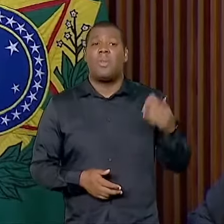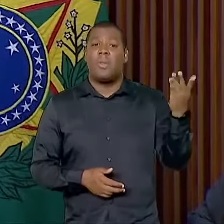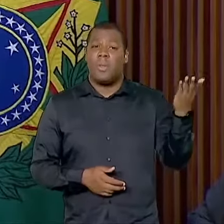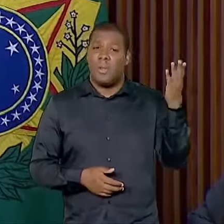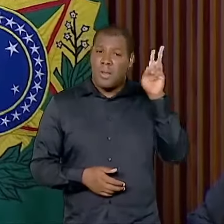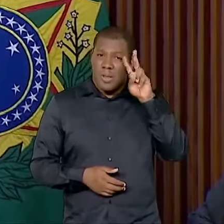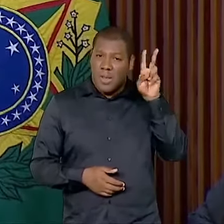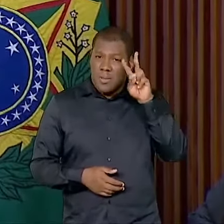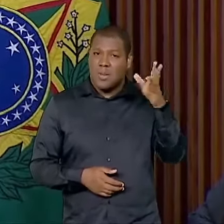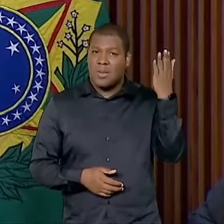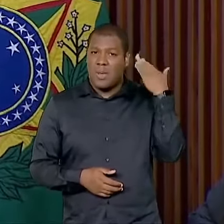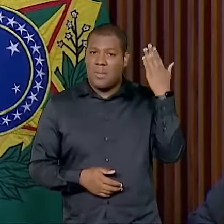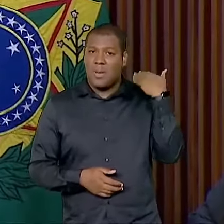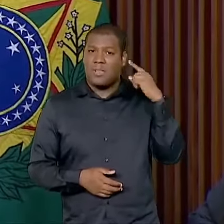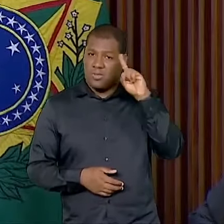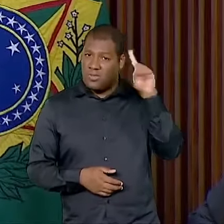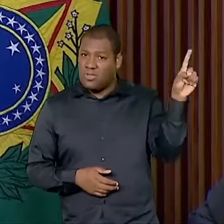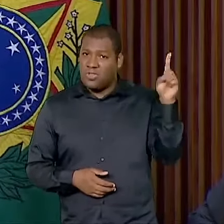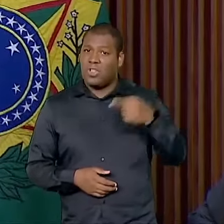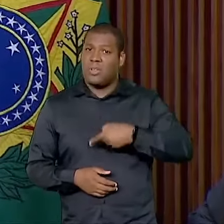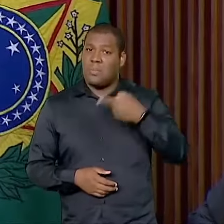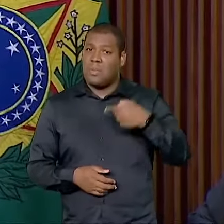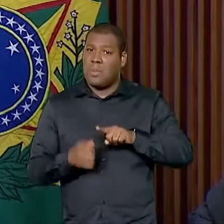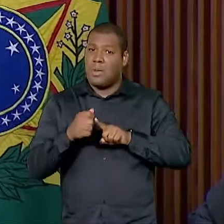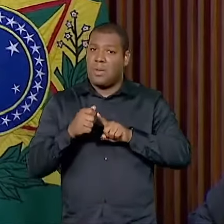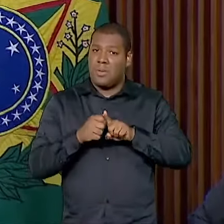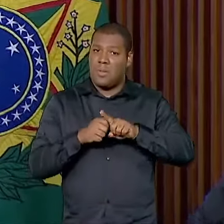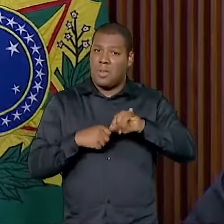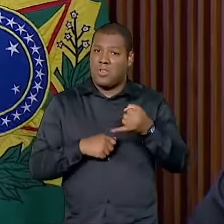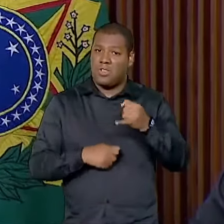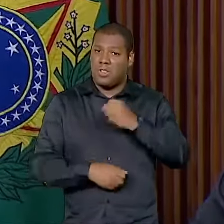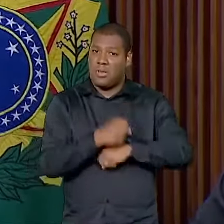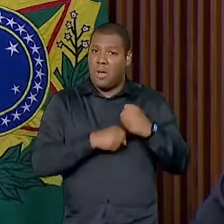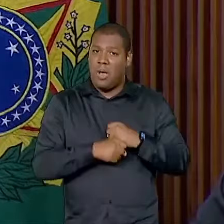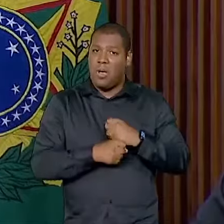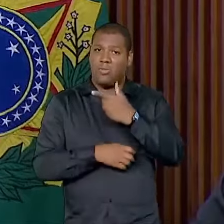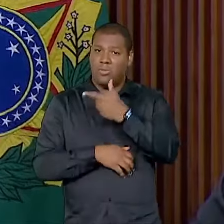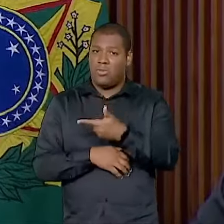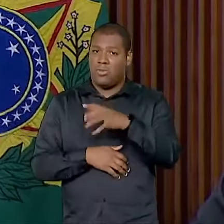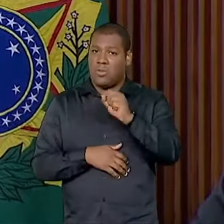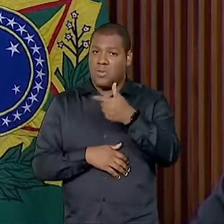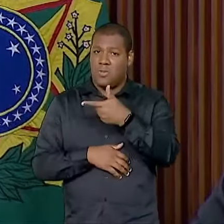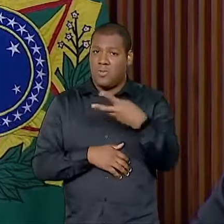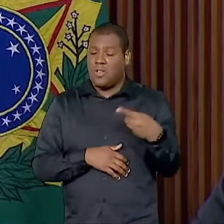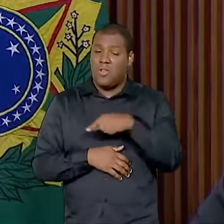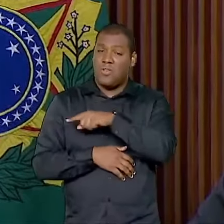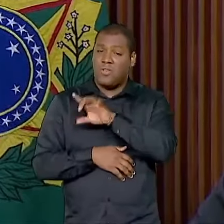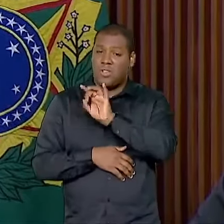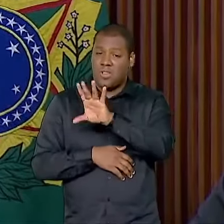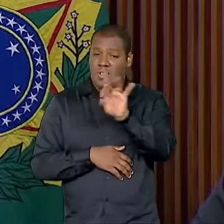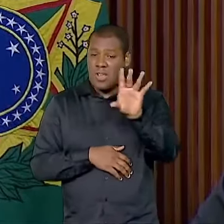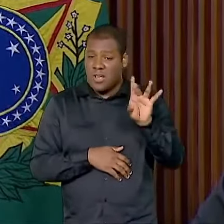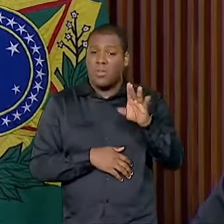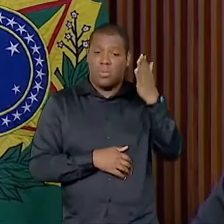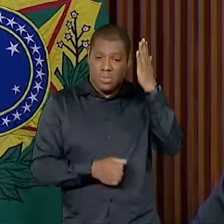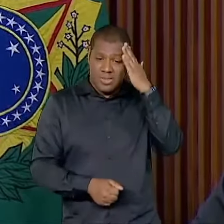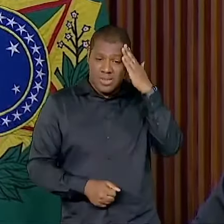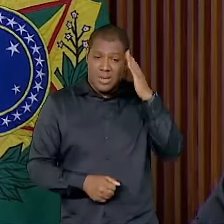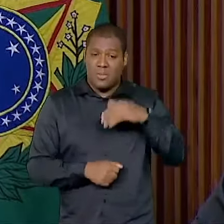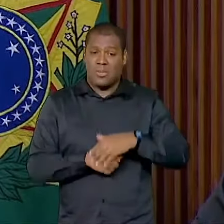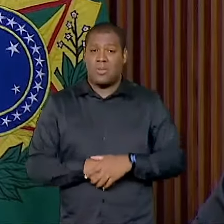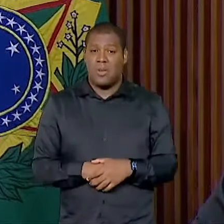1 de janeiro de 2023. Aliás, cada um de vocês sabem como vocês